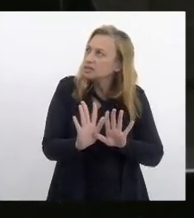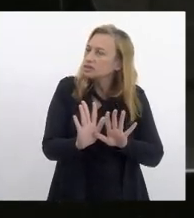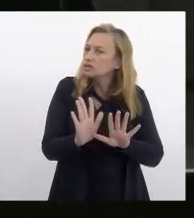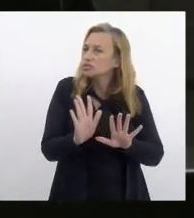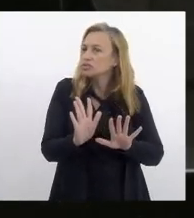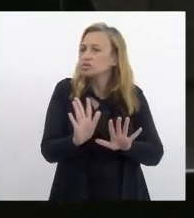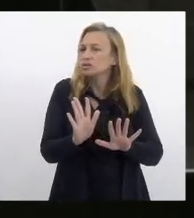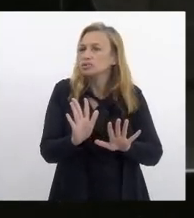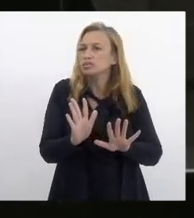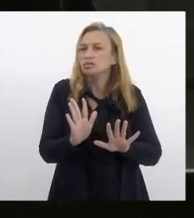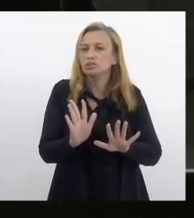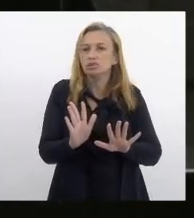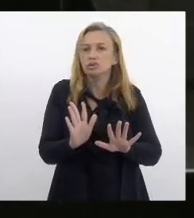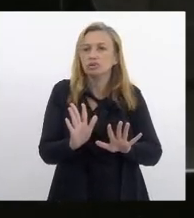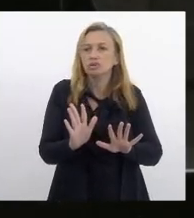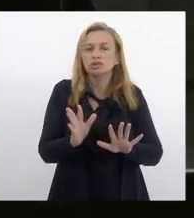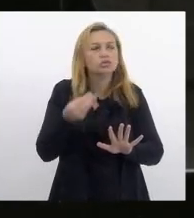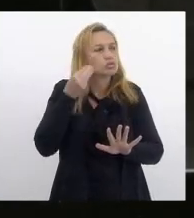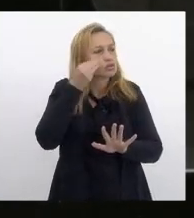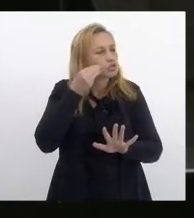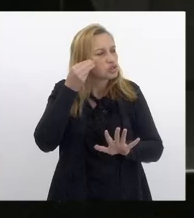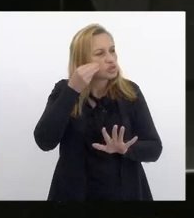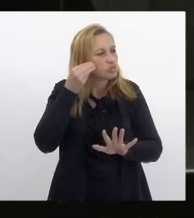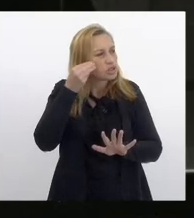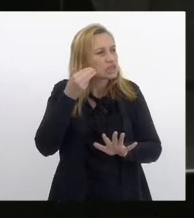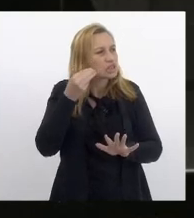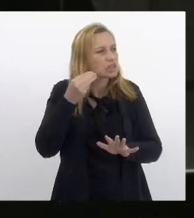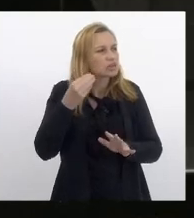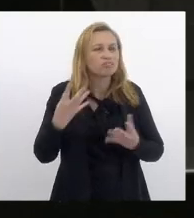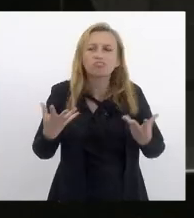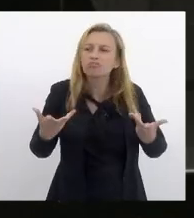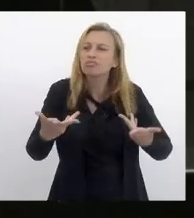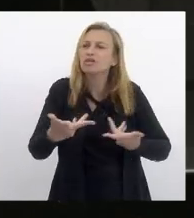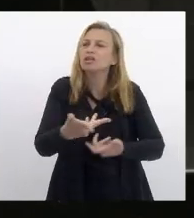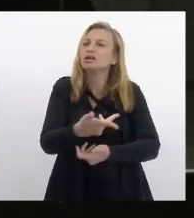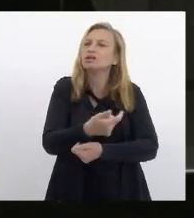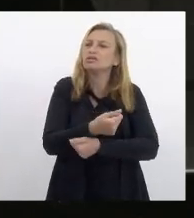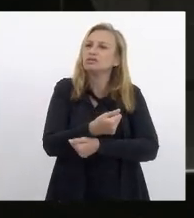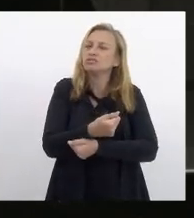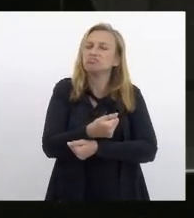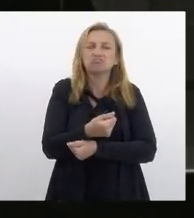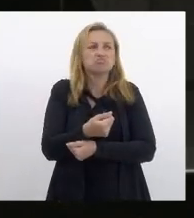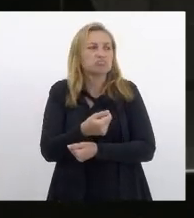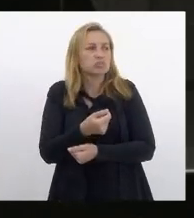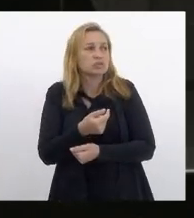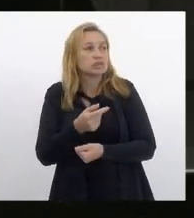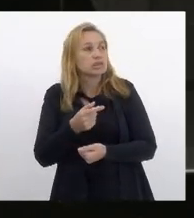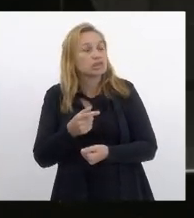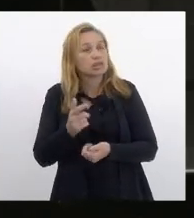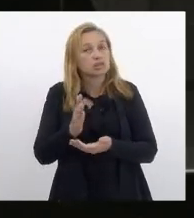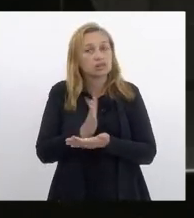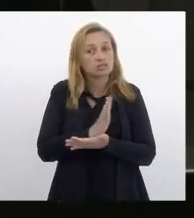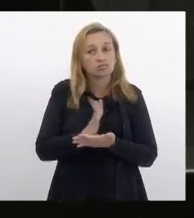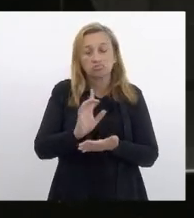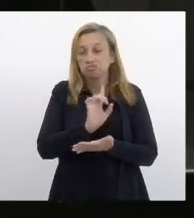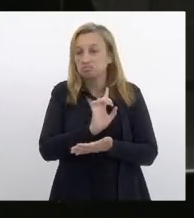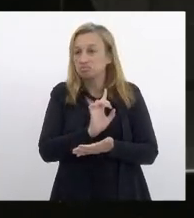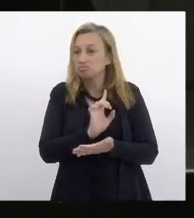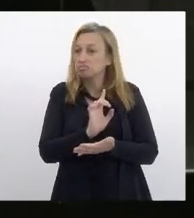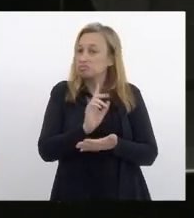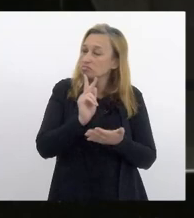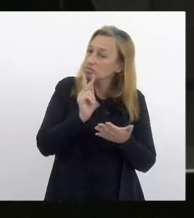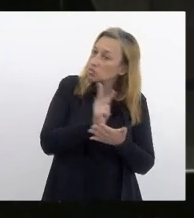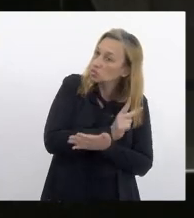constatação de uma experiência extraordinária que nem sempre acontece